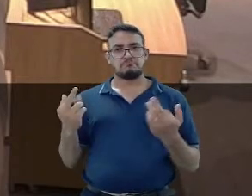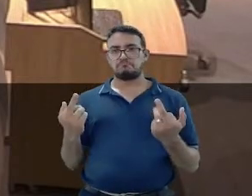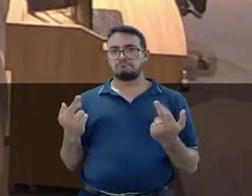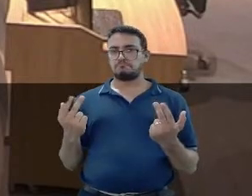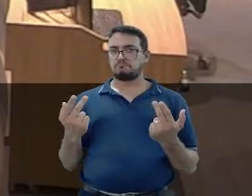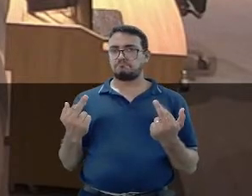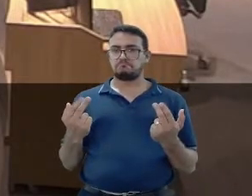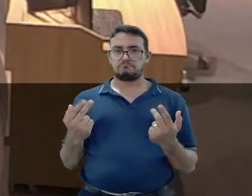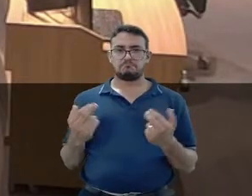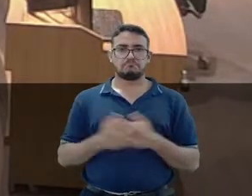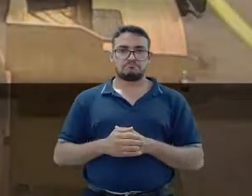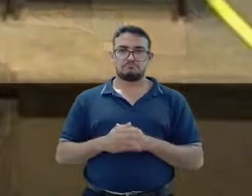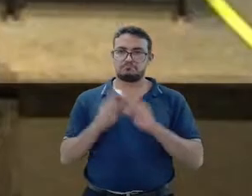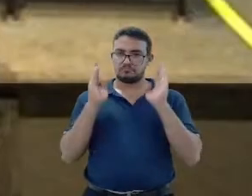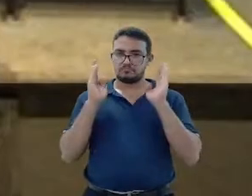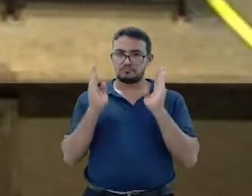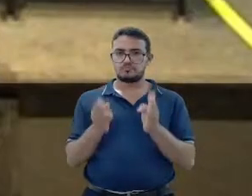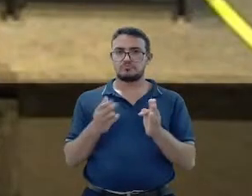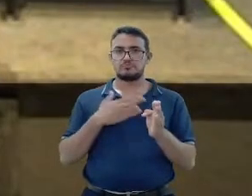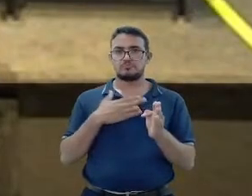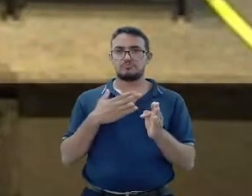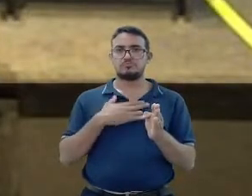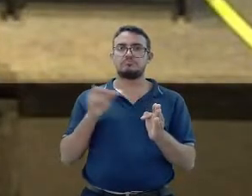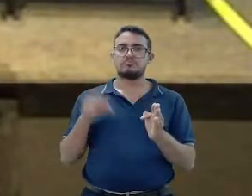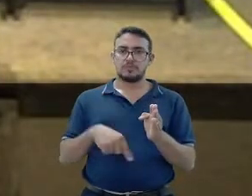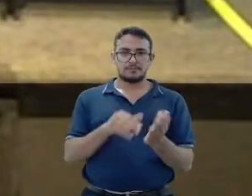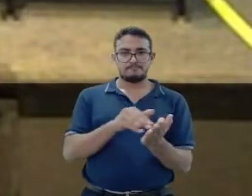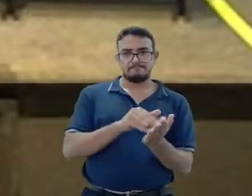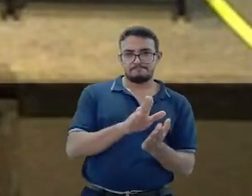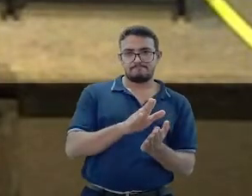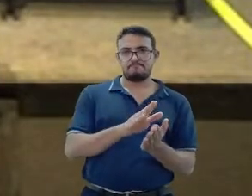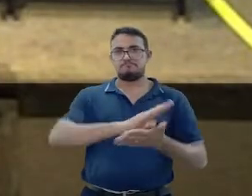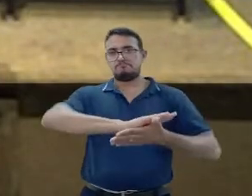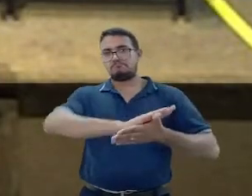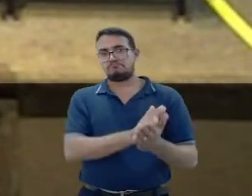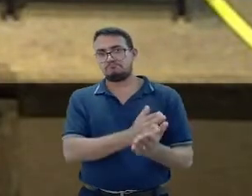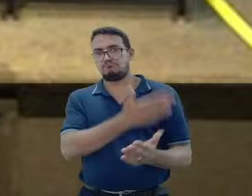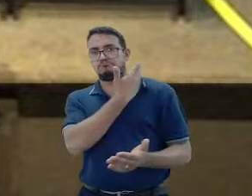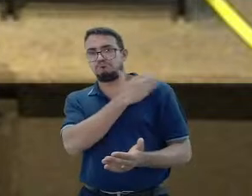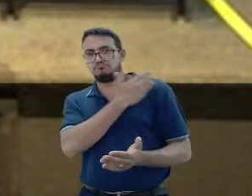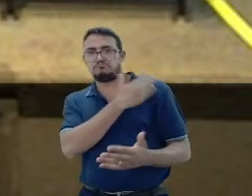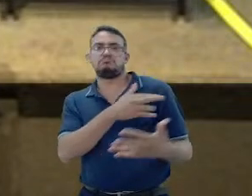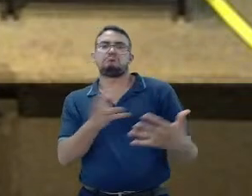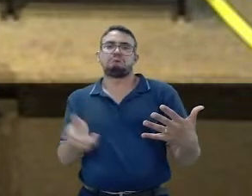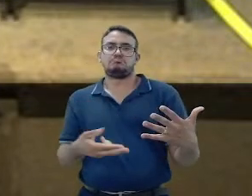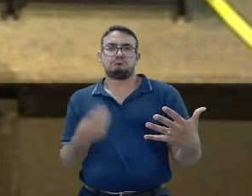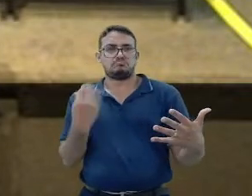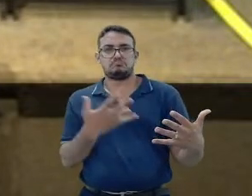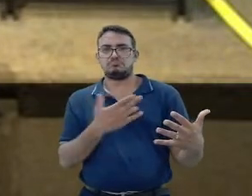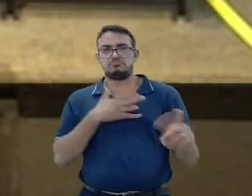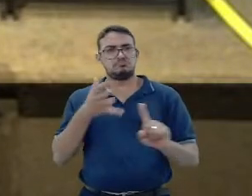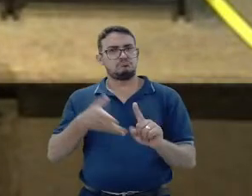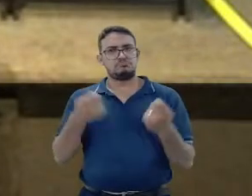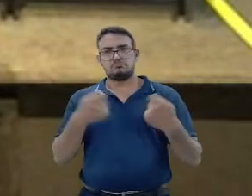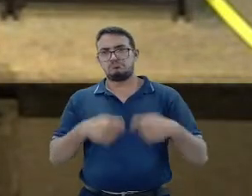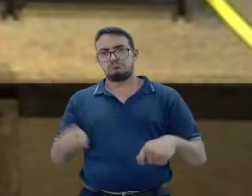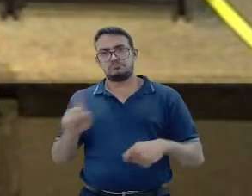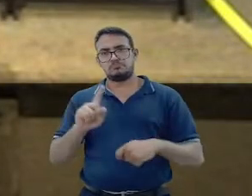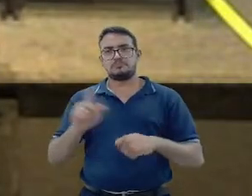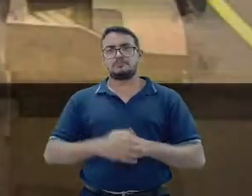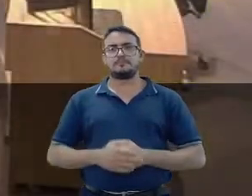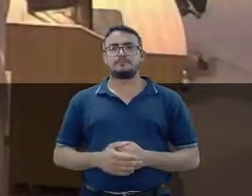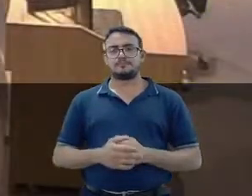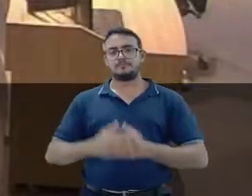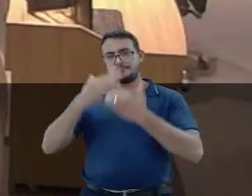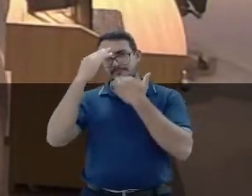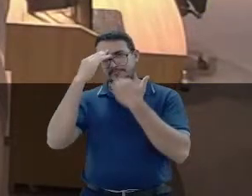essa questão da indenização por despedida discriminatória, como foi provido o recurso, eu abro mão da sustentação oral, senhor presidente.